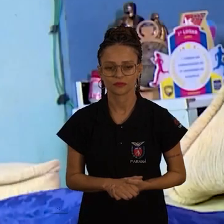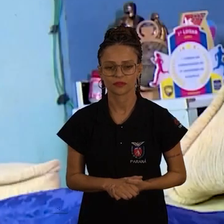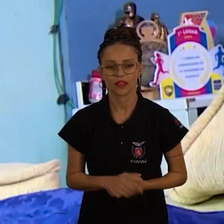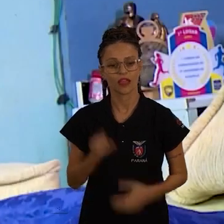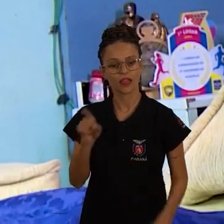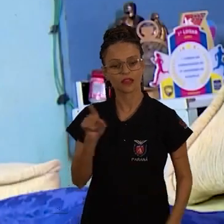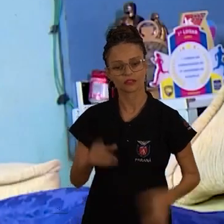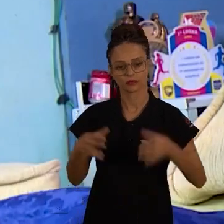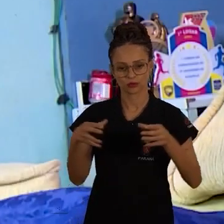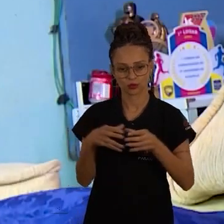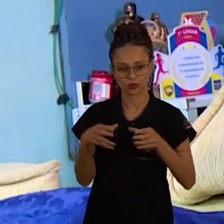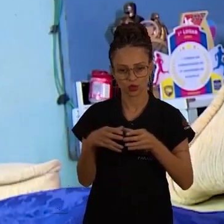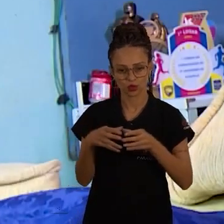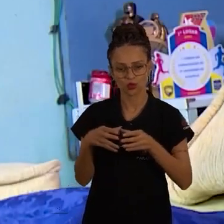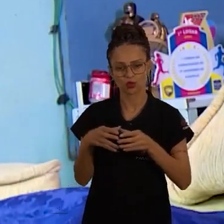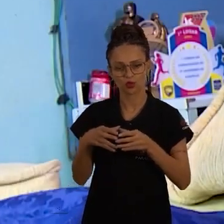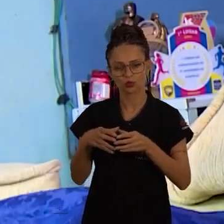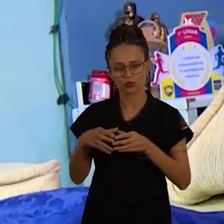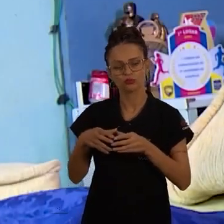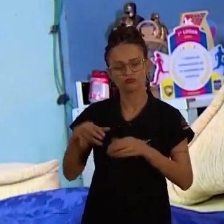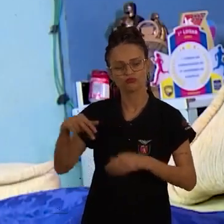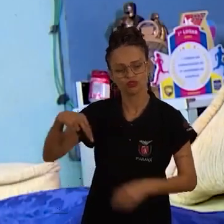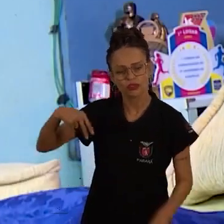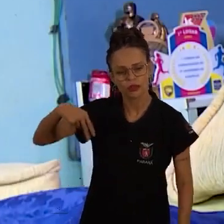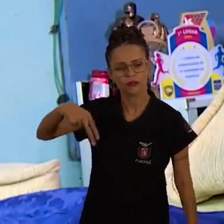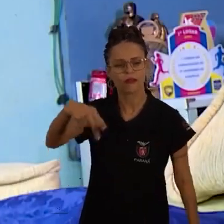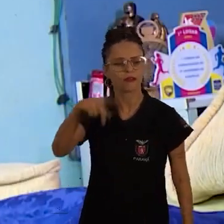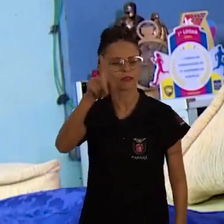Esse grupo de caminhada